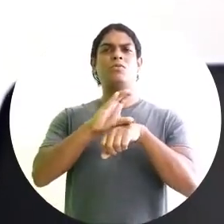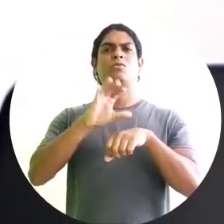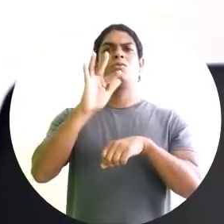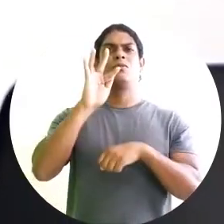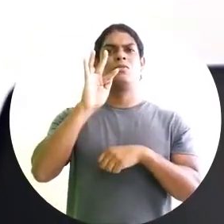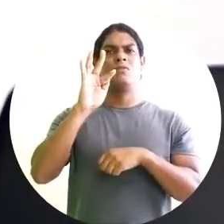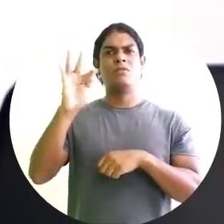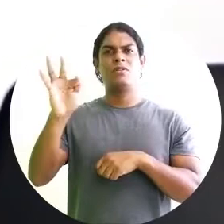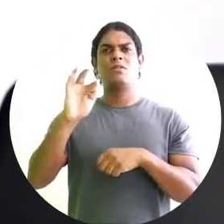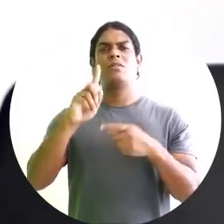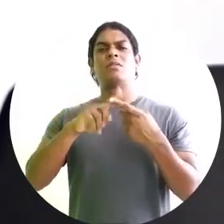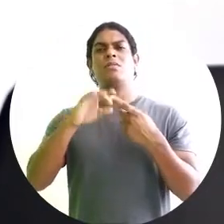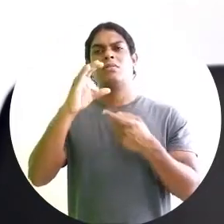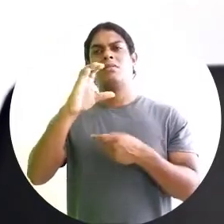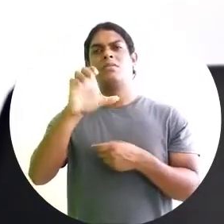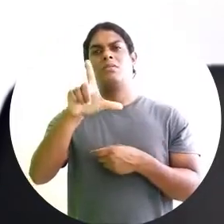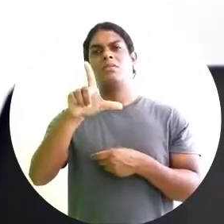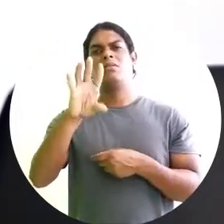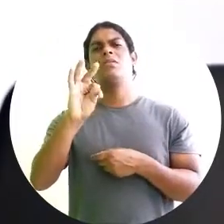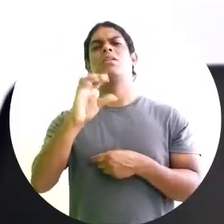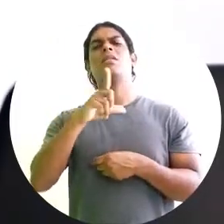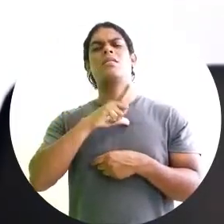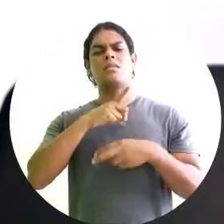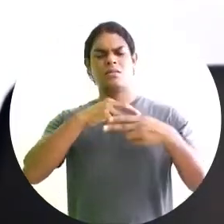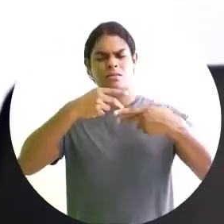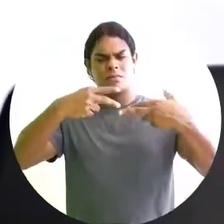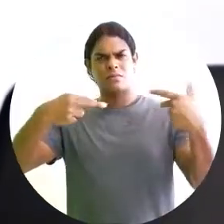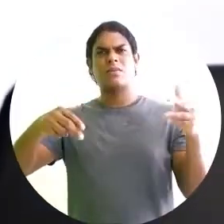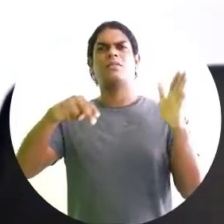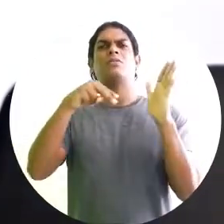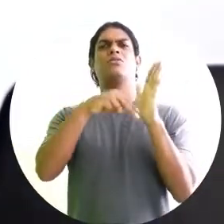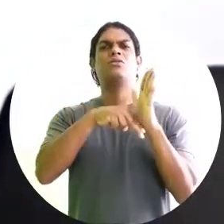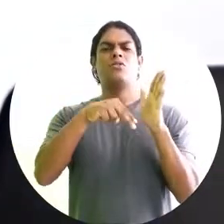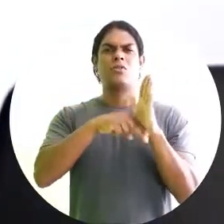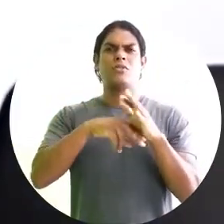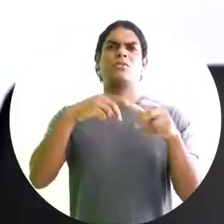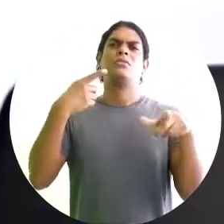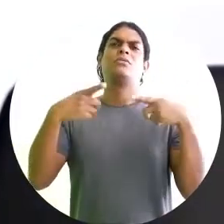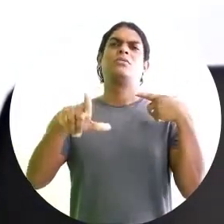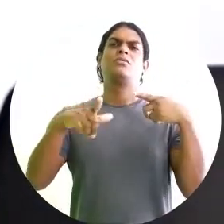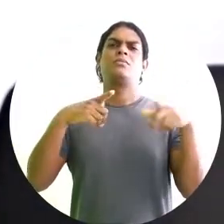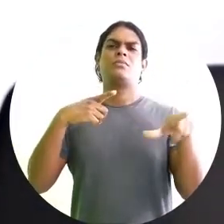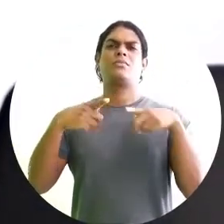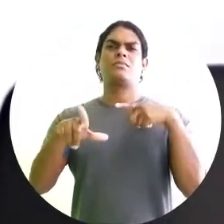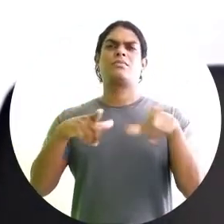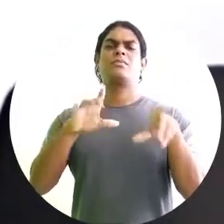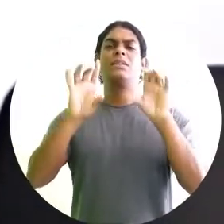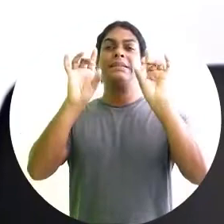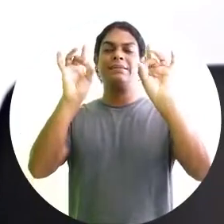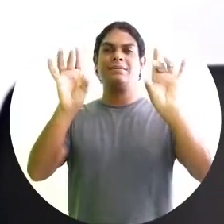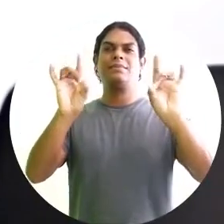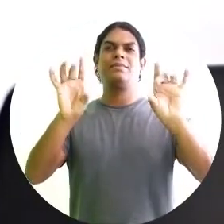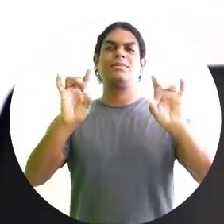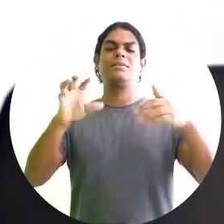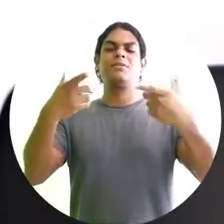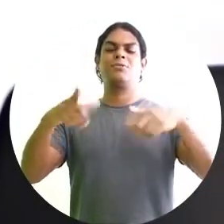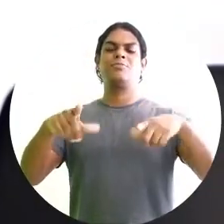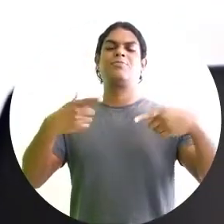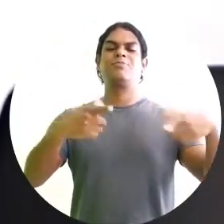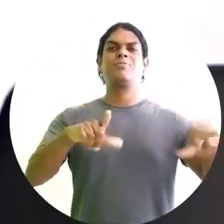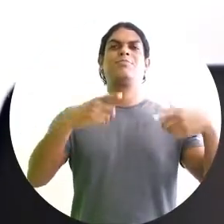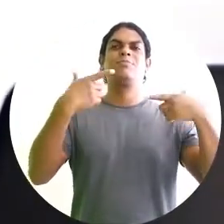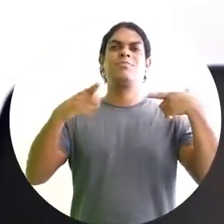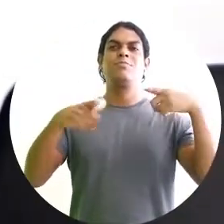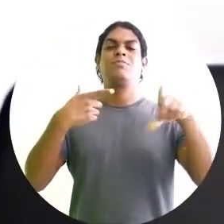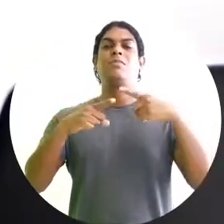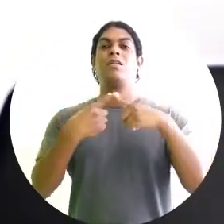a Constituição Federal e a CLT. Existem outras normas, existem diversas normas trabalhistas especializadas a cada área